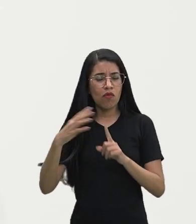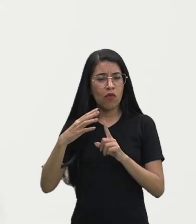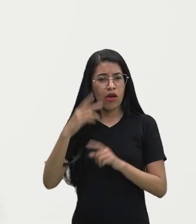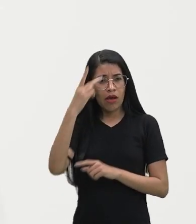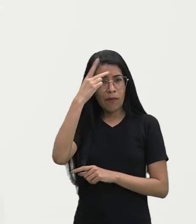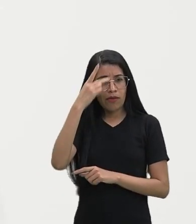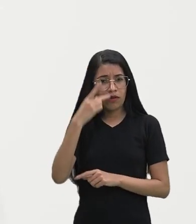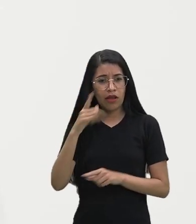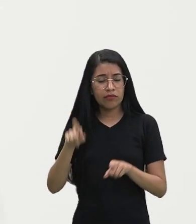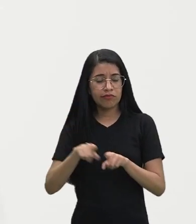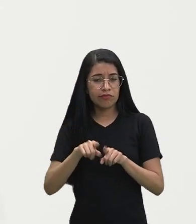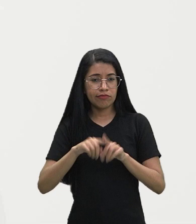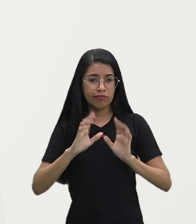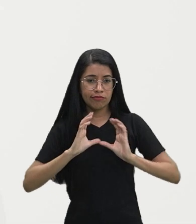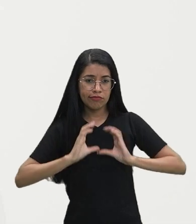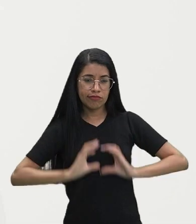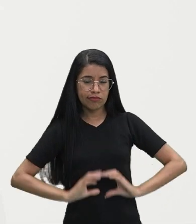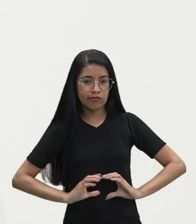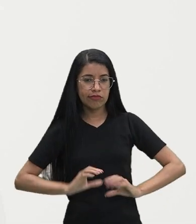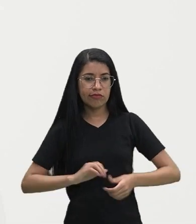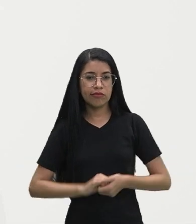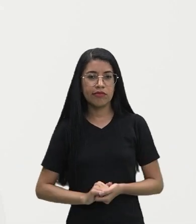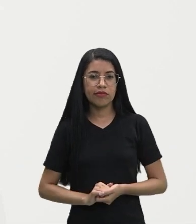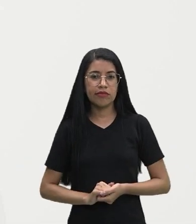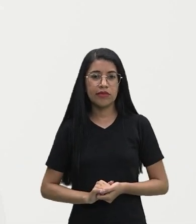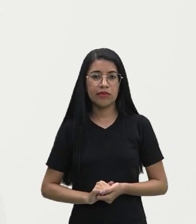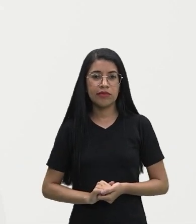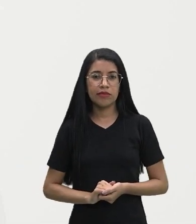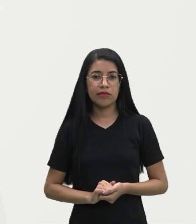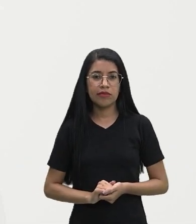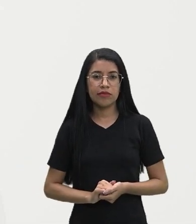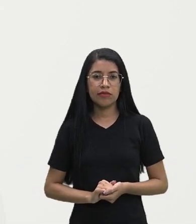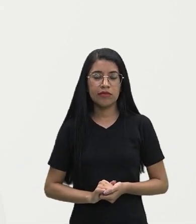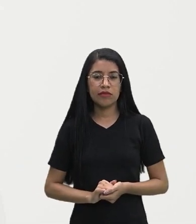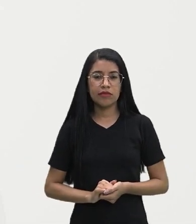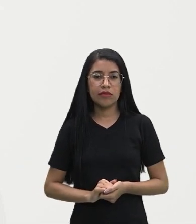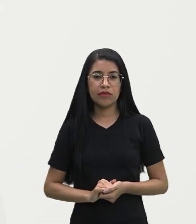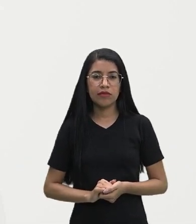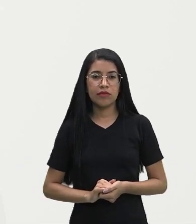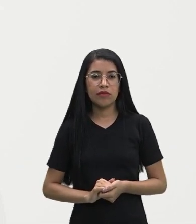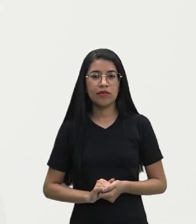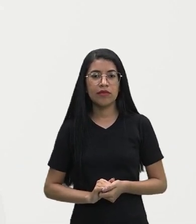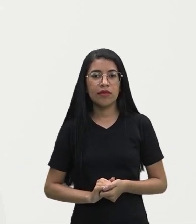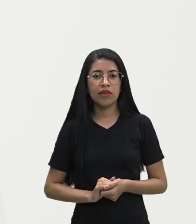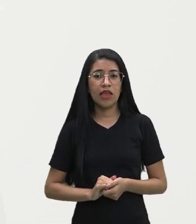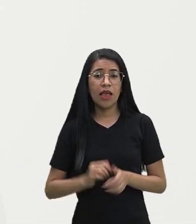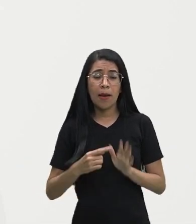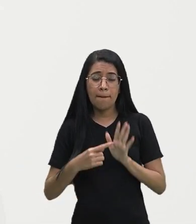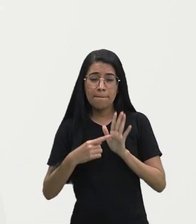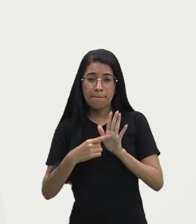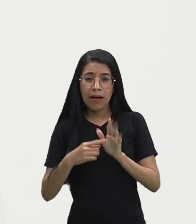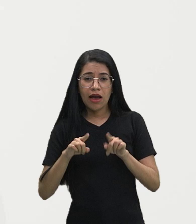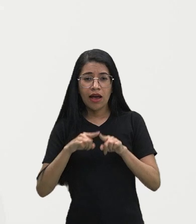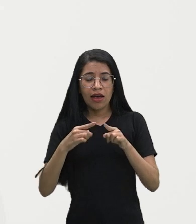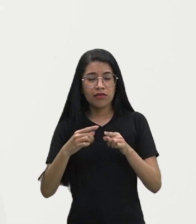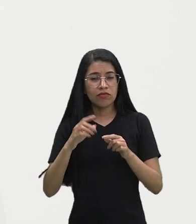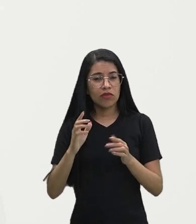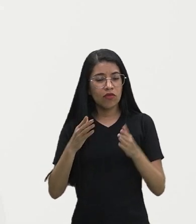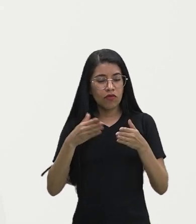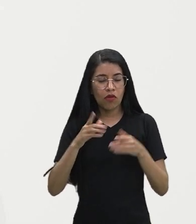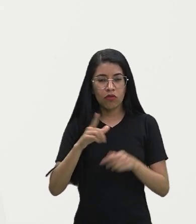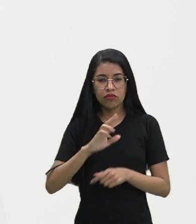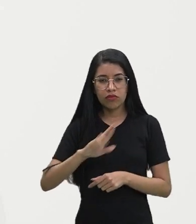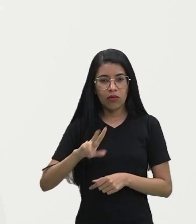e no nosso comportamento. É incrível como indica, não determina. Muito bem,